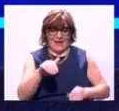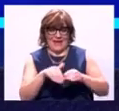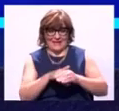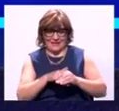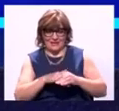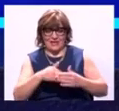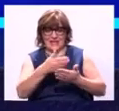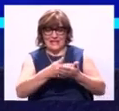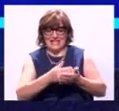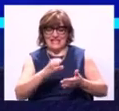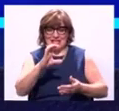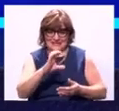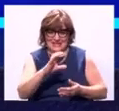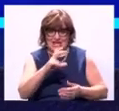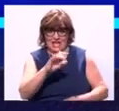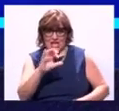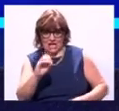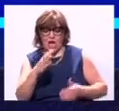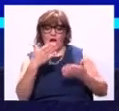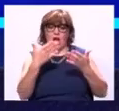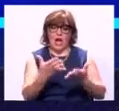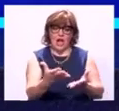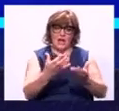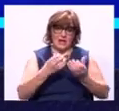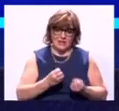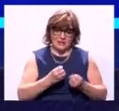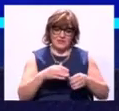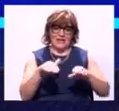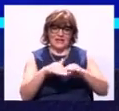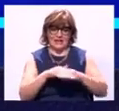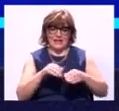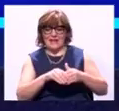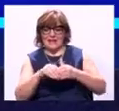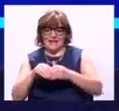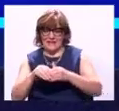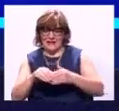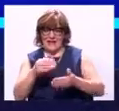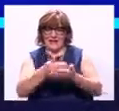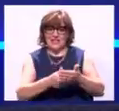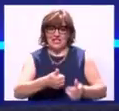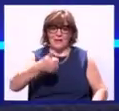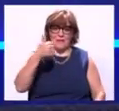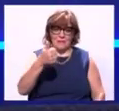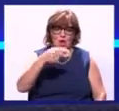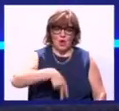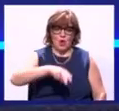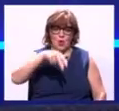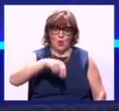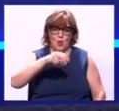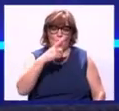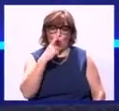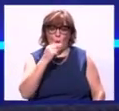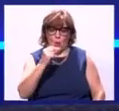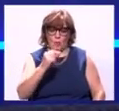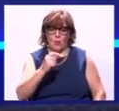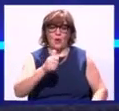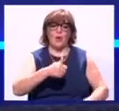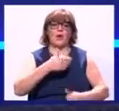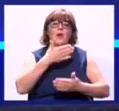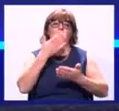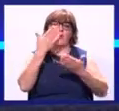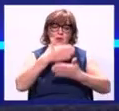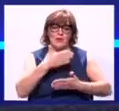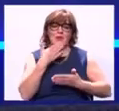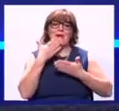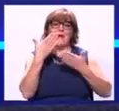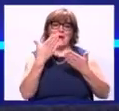lista C, José Fernando Rio. Hoje recebemos o candidato e o líder da lista B, Nuno Lobo, que é o nosso convidado. Nuno, muito boa noite. Muito obrigado pela presença